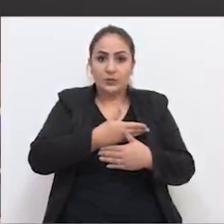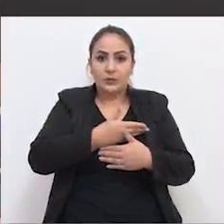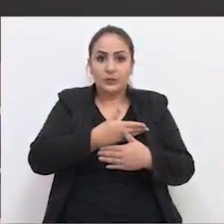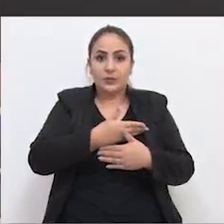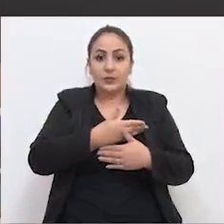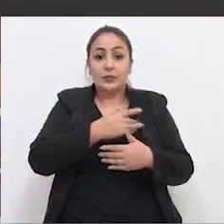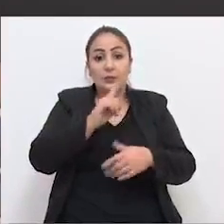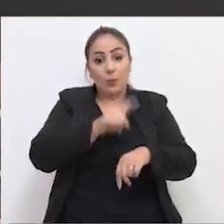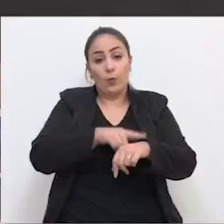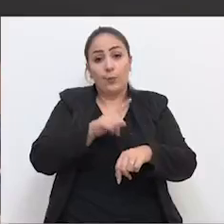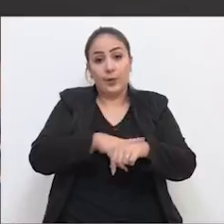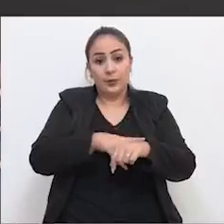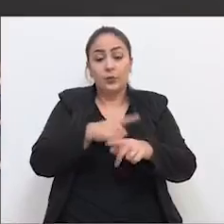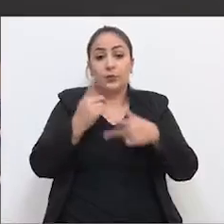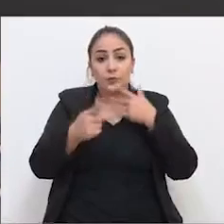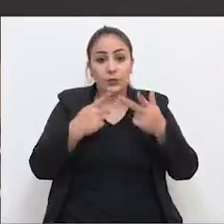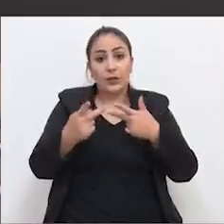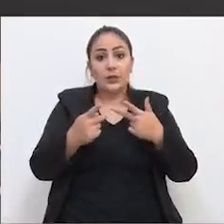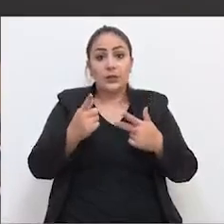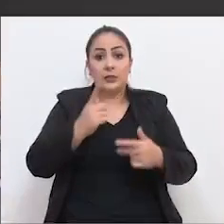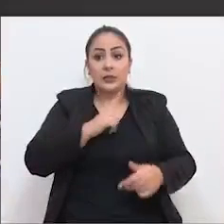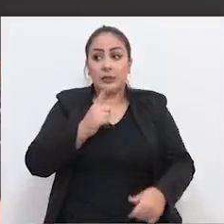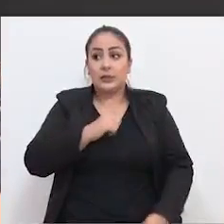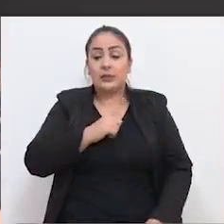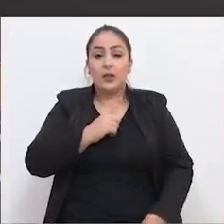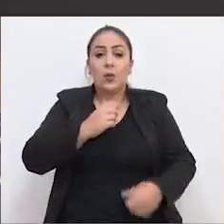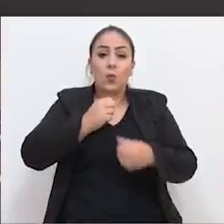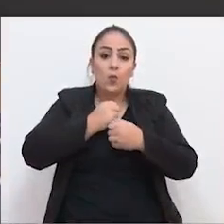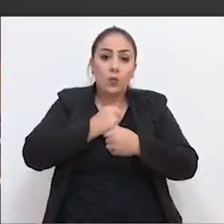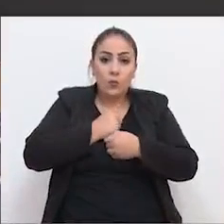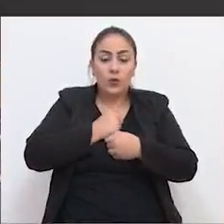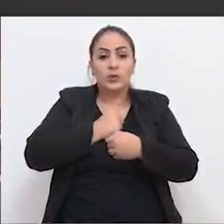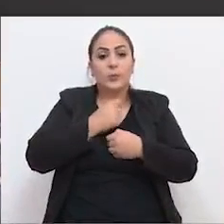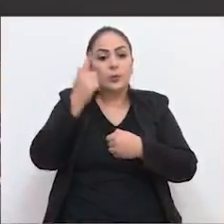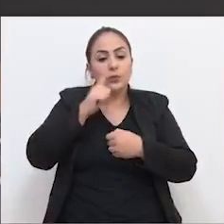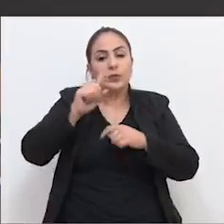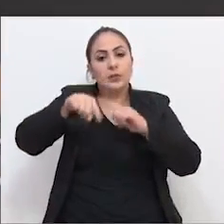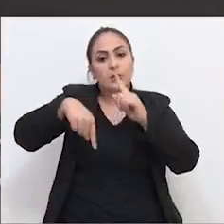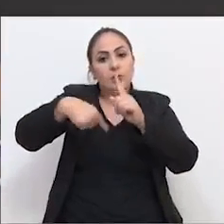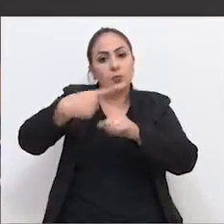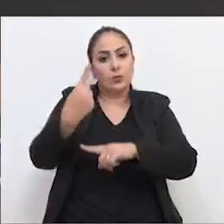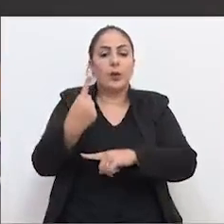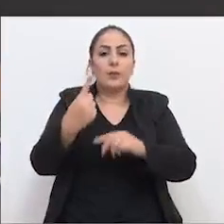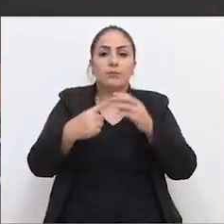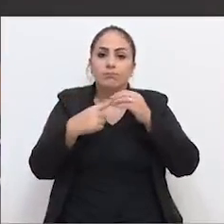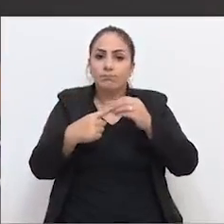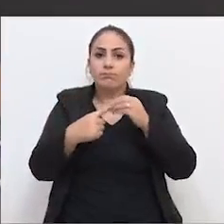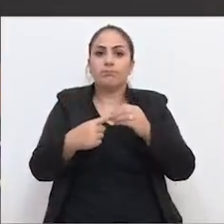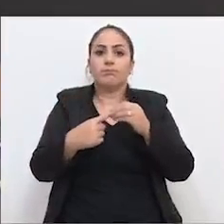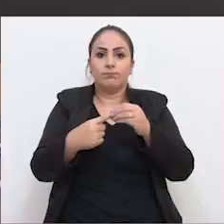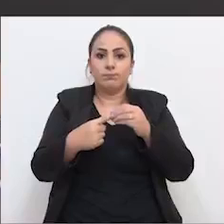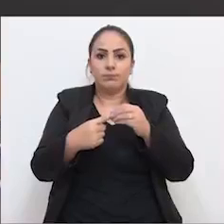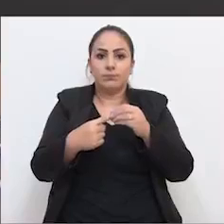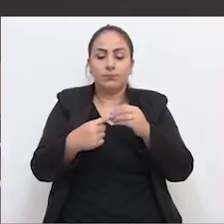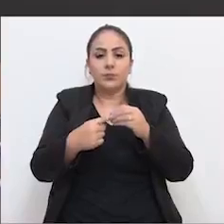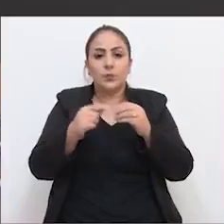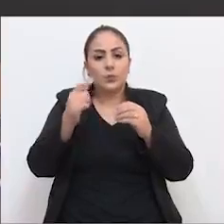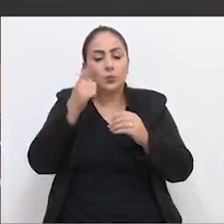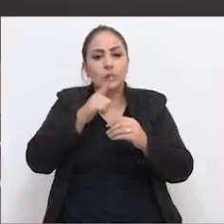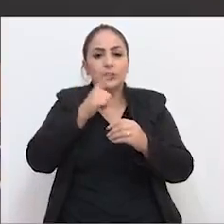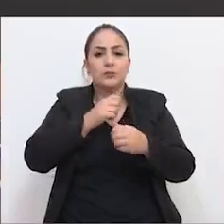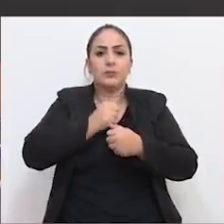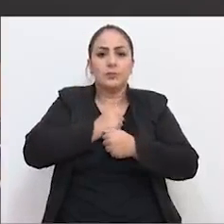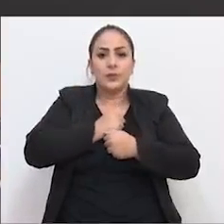cabe, nesse momento, desejar que eles tenham conforto para superar e, principalmente,